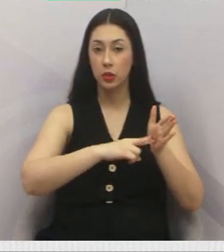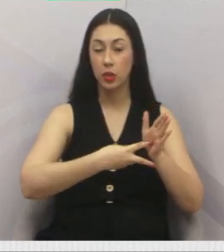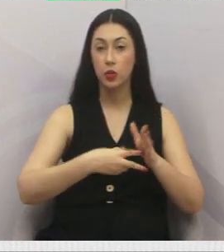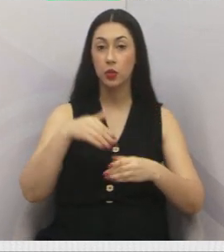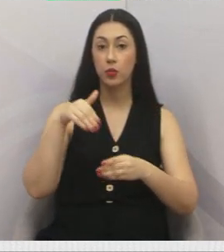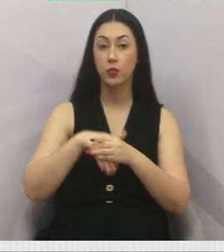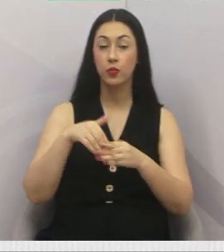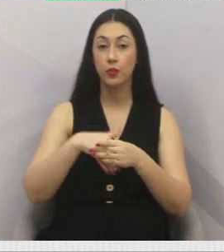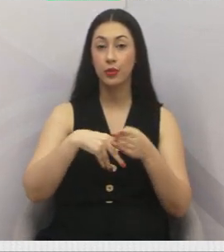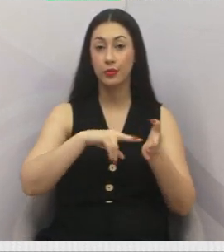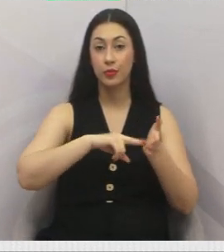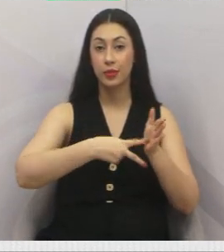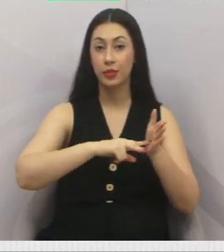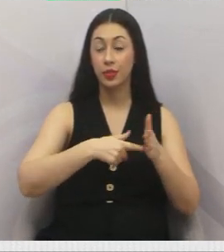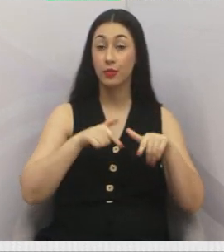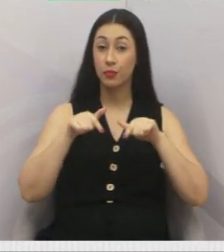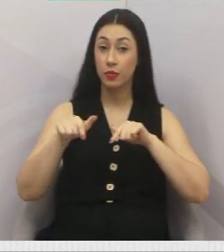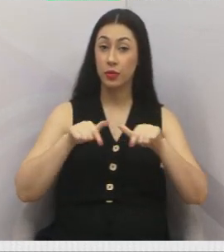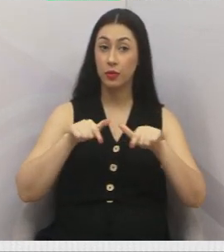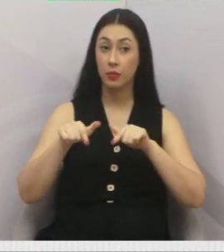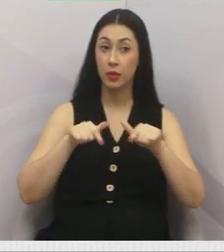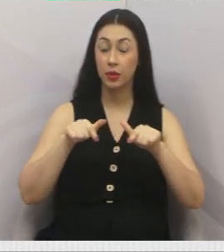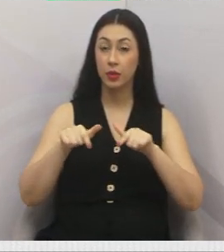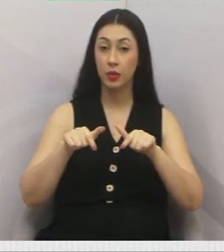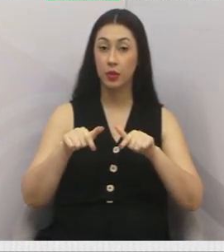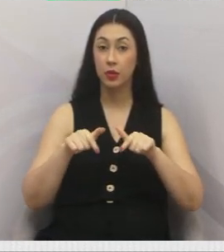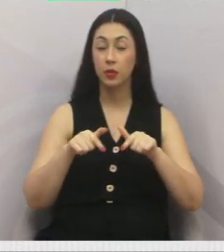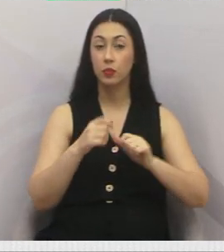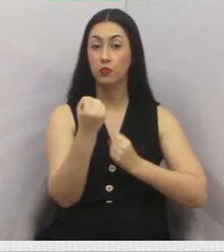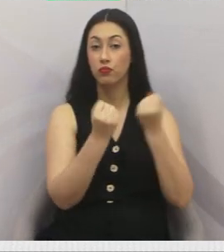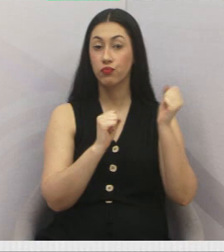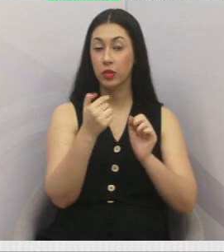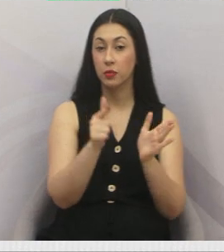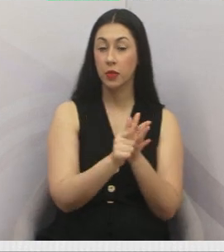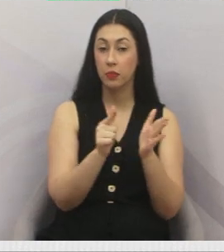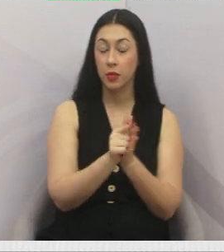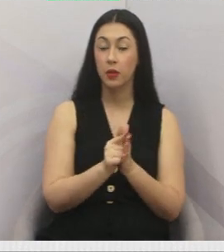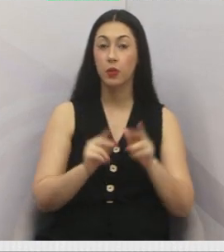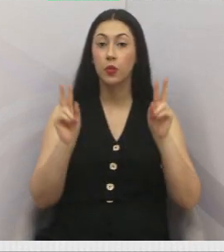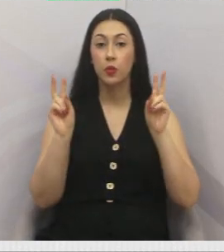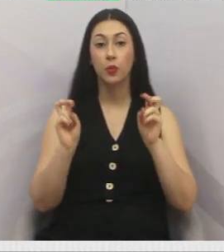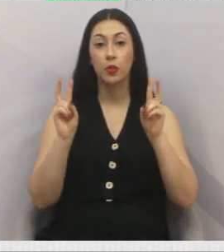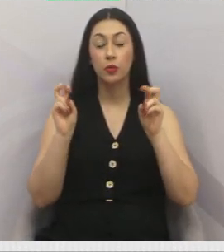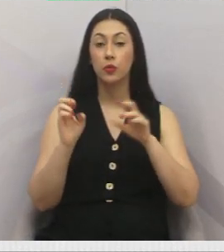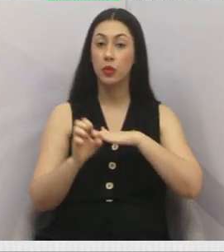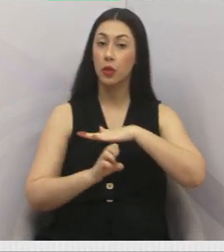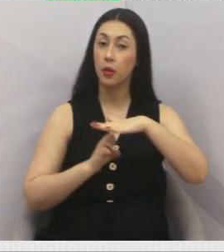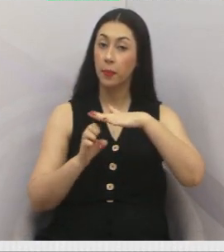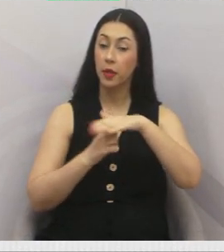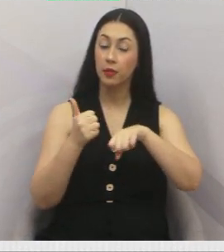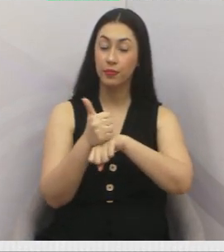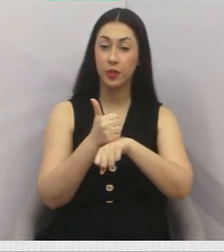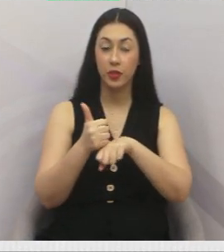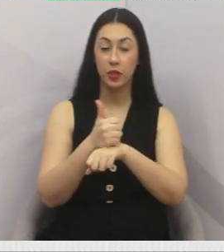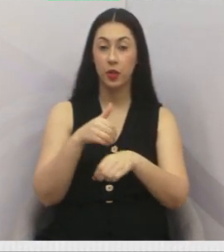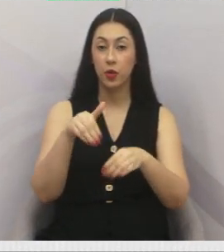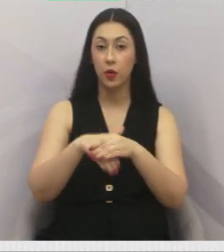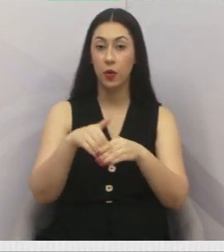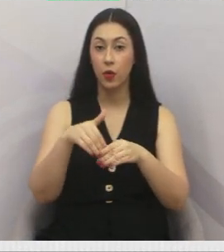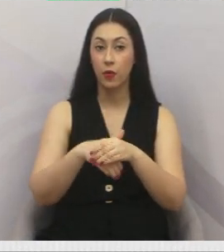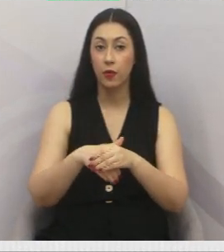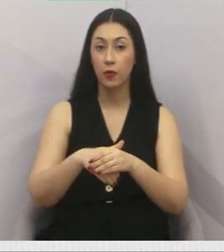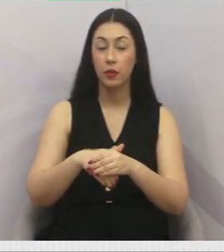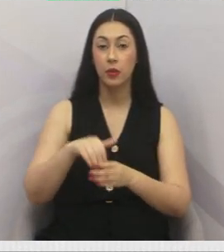um voto para Sindicato dos Trabalhadores, Sindicato dos Papeleiros. Segmento empresas e entidades profissionais, um voto para